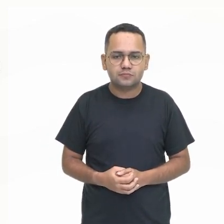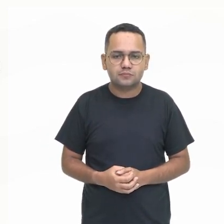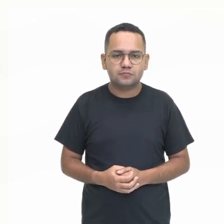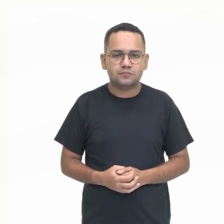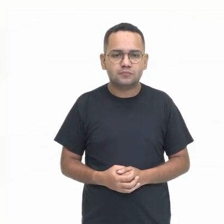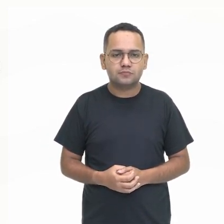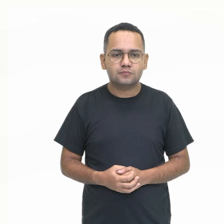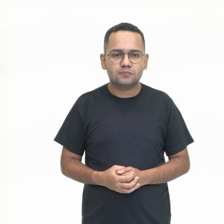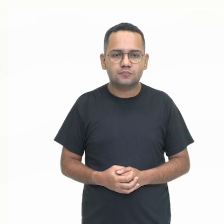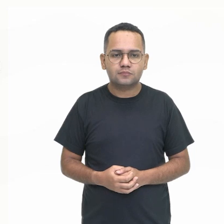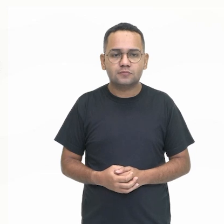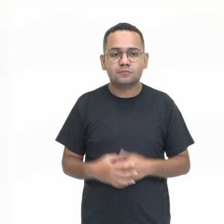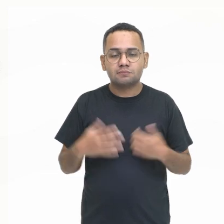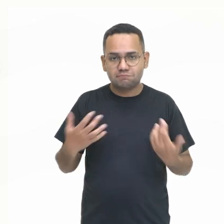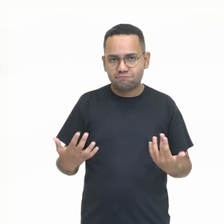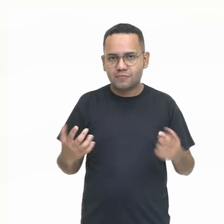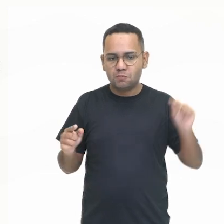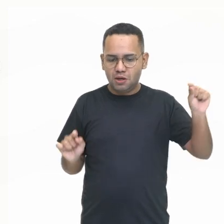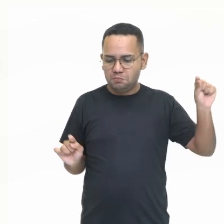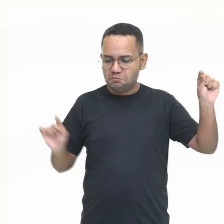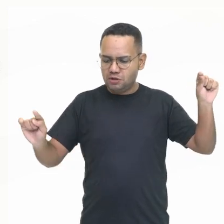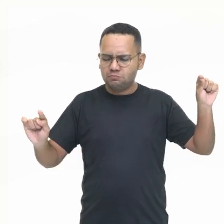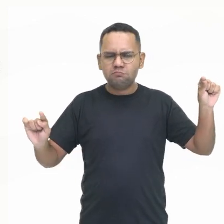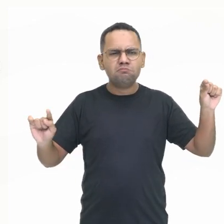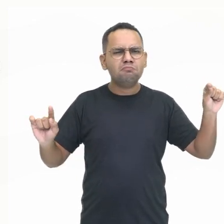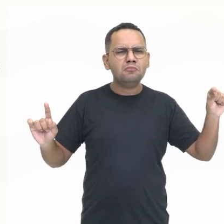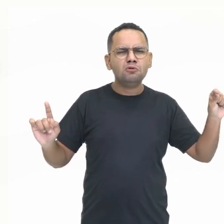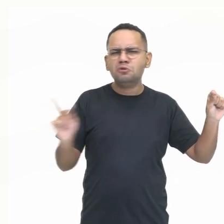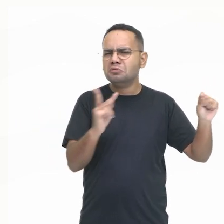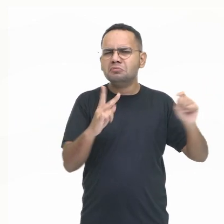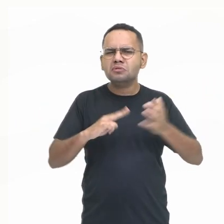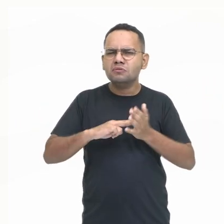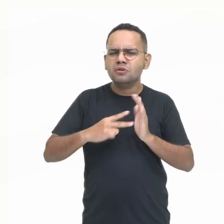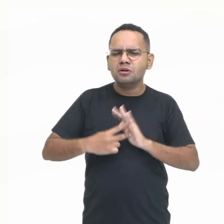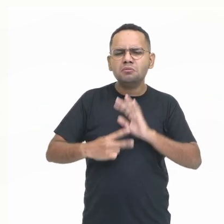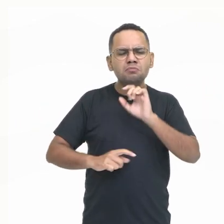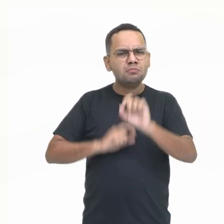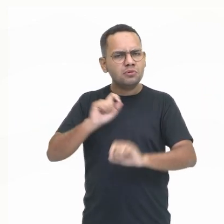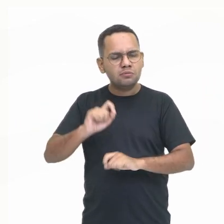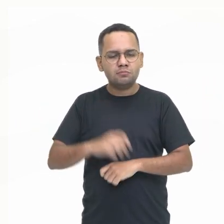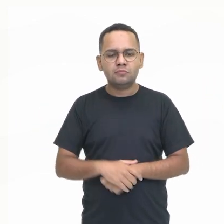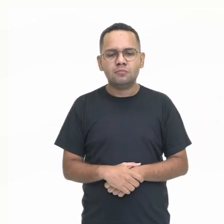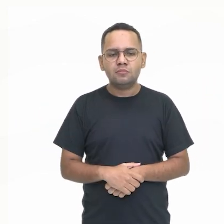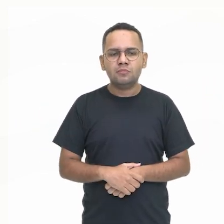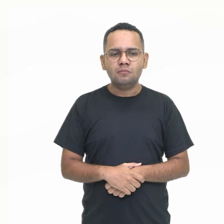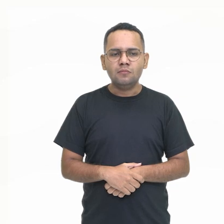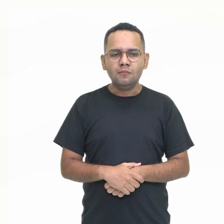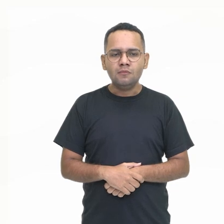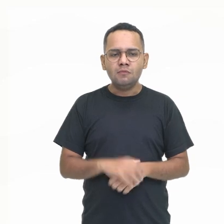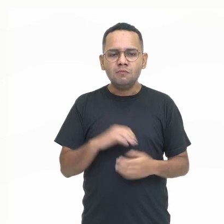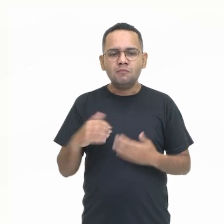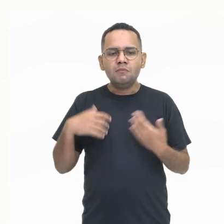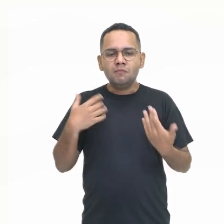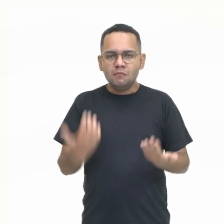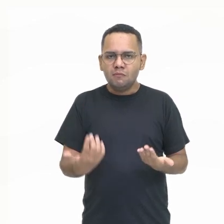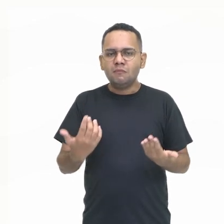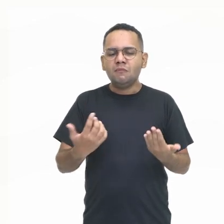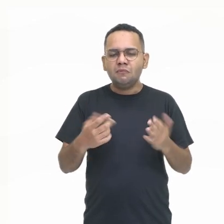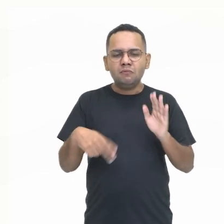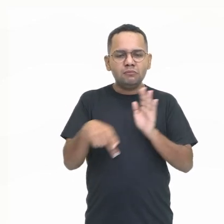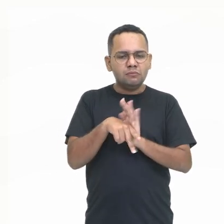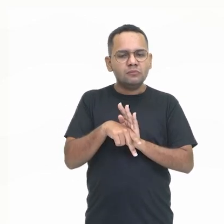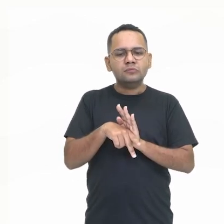desse ponto aqui e desse outro ponto aqui, ó. Qual é o significado? Olha só. O intercepto